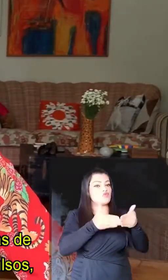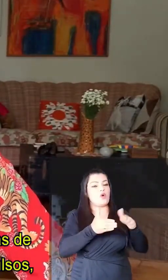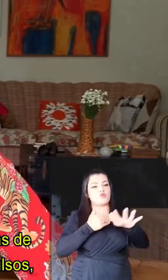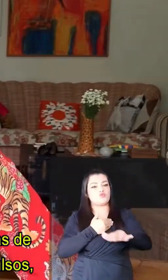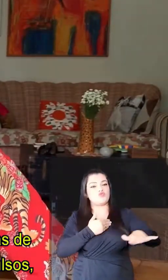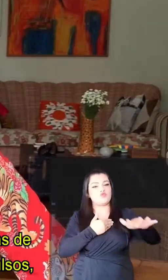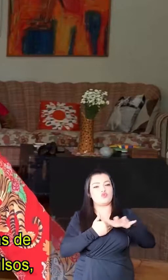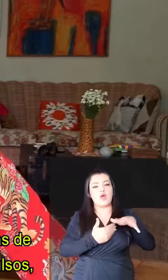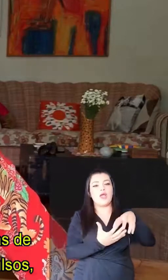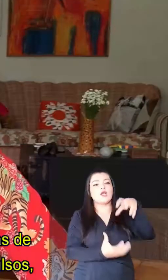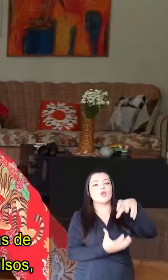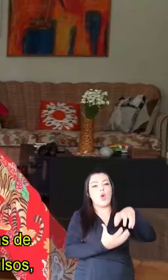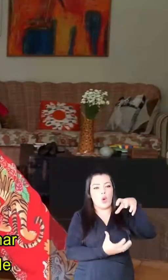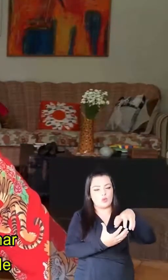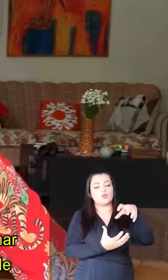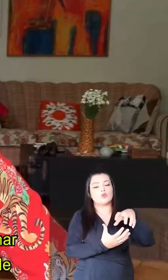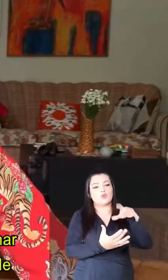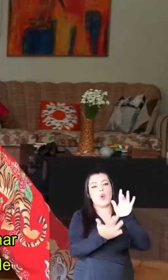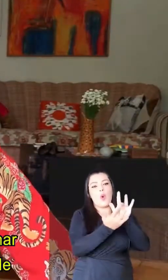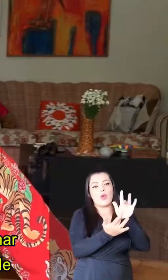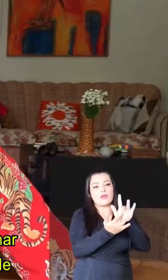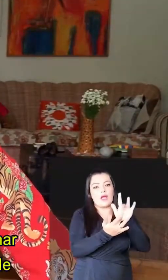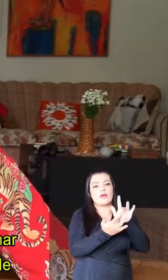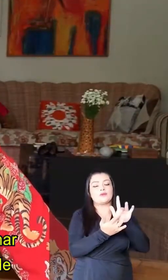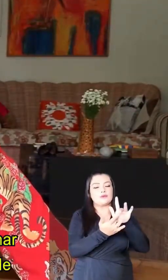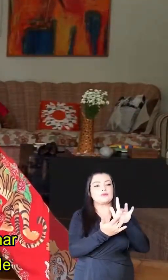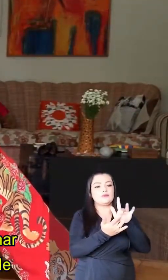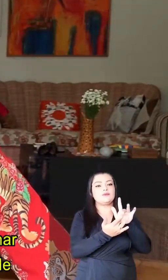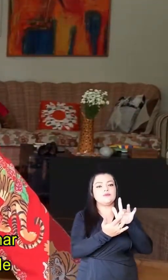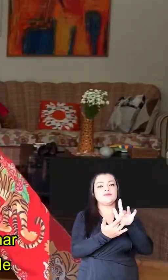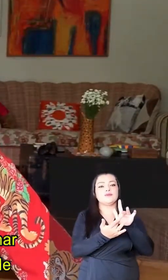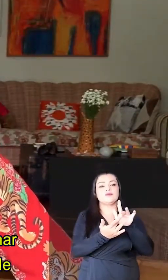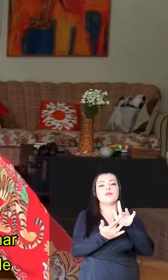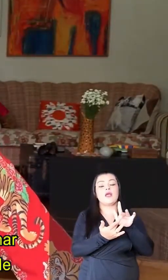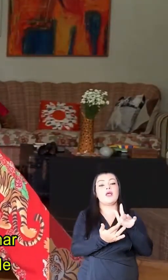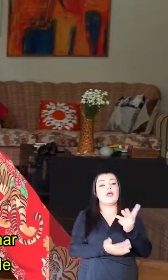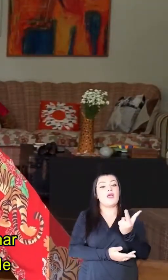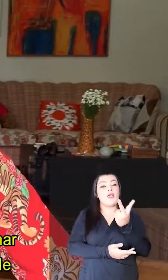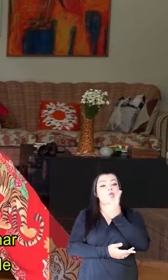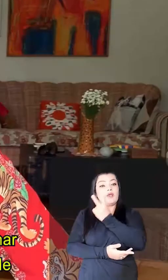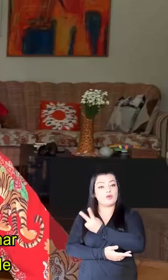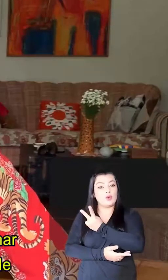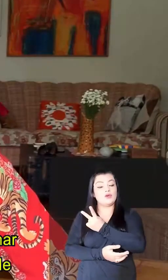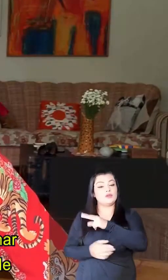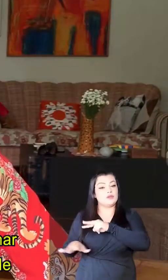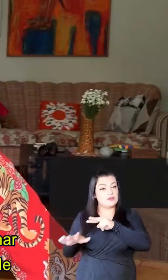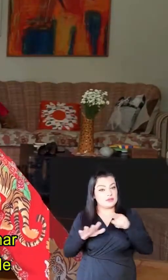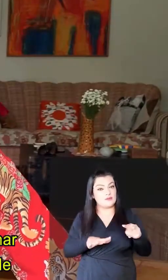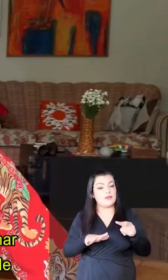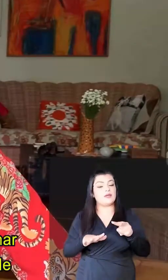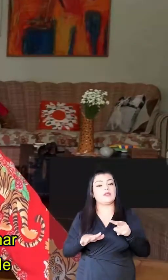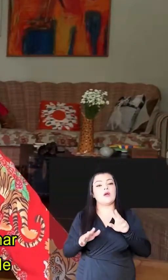idosos, avulsos, sozinhos, e 2 dias de semana para trabalhar com idosos de instituições.